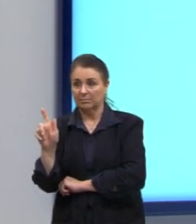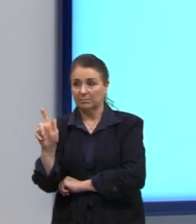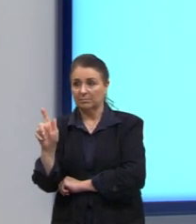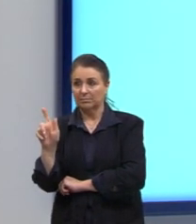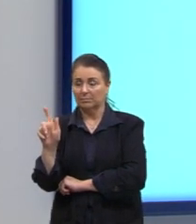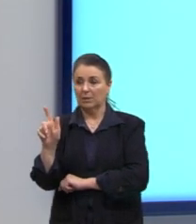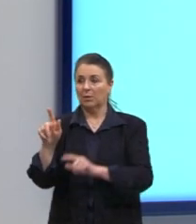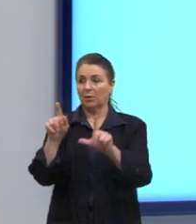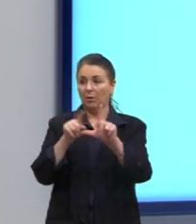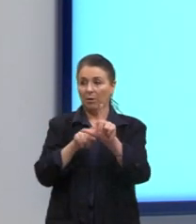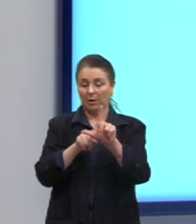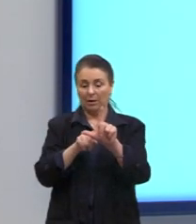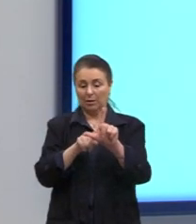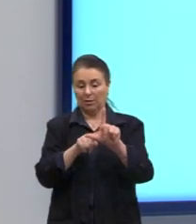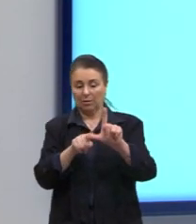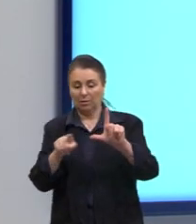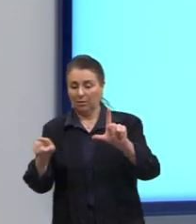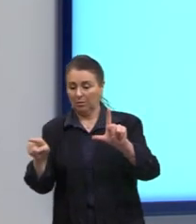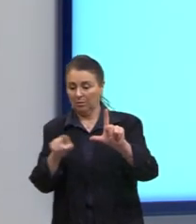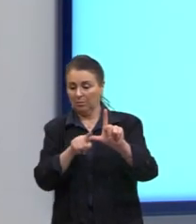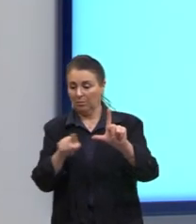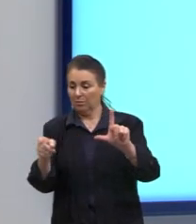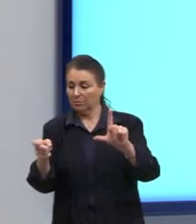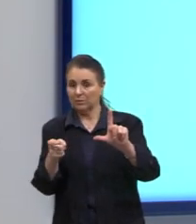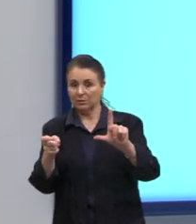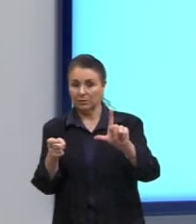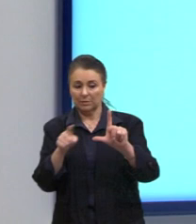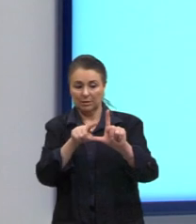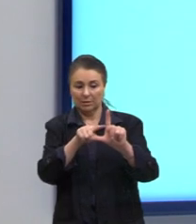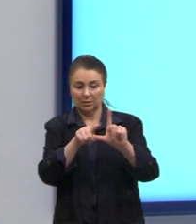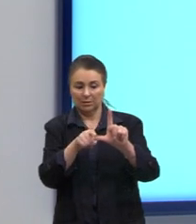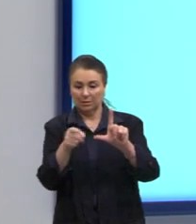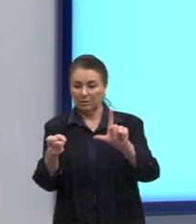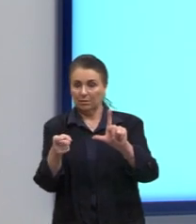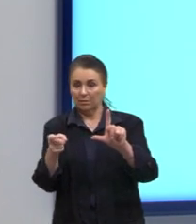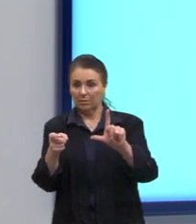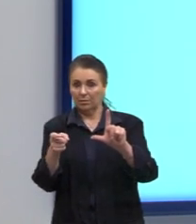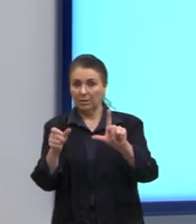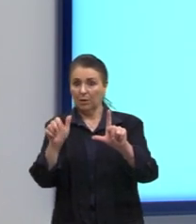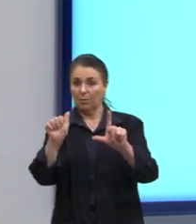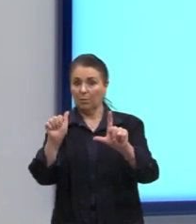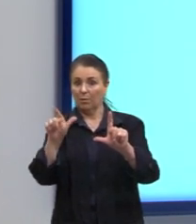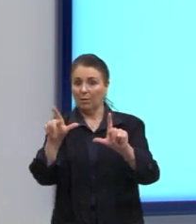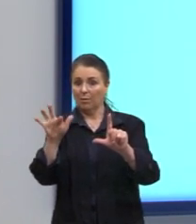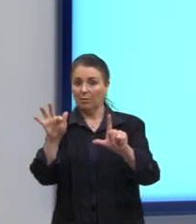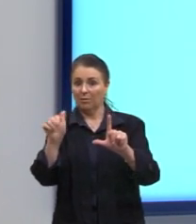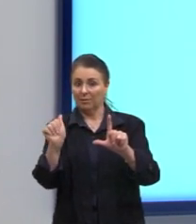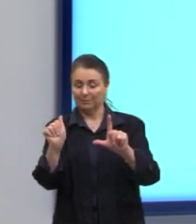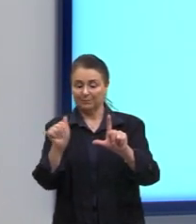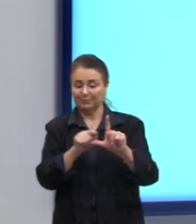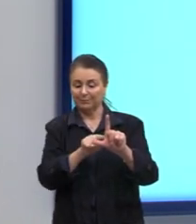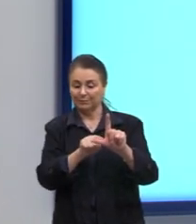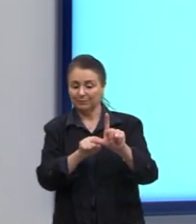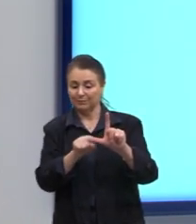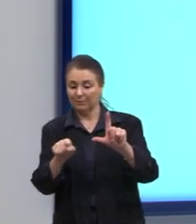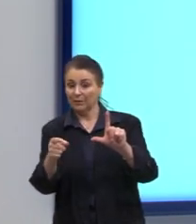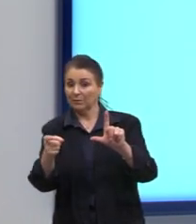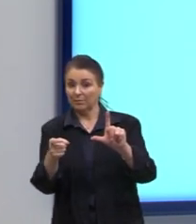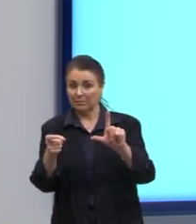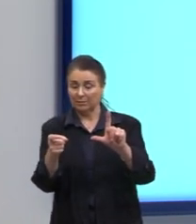que aqui a reta forma com o eixo X nós vamos chamar de ângulo Alfa tá E aí